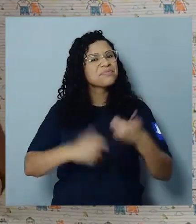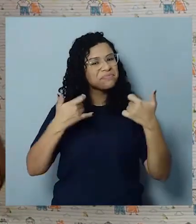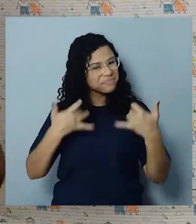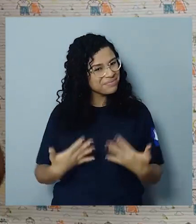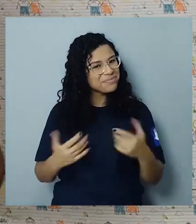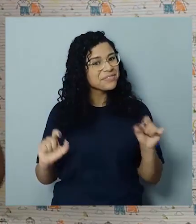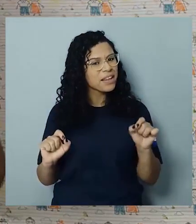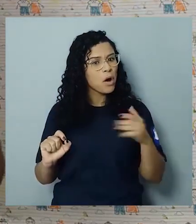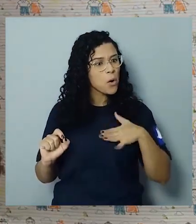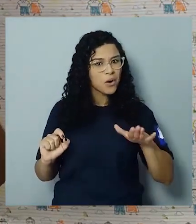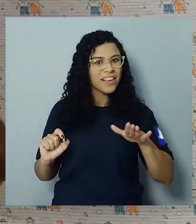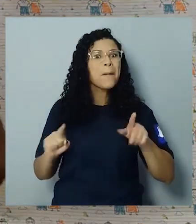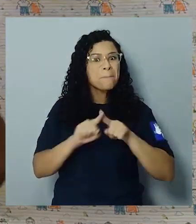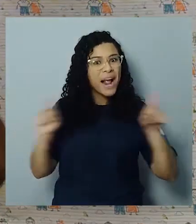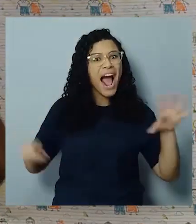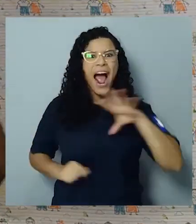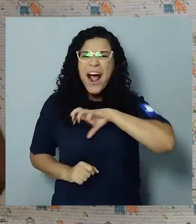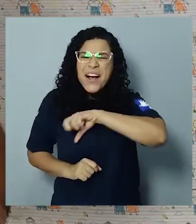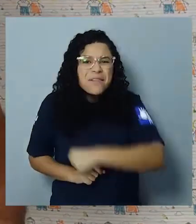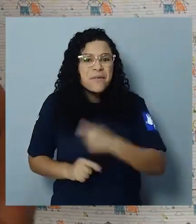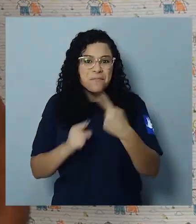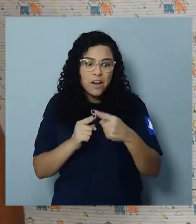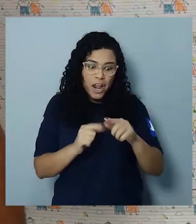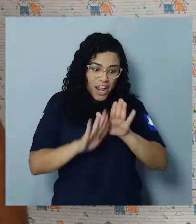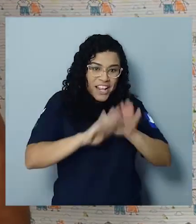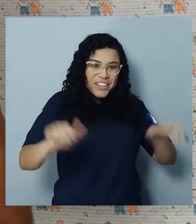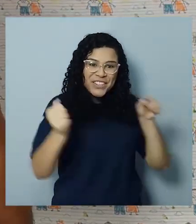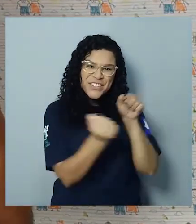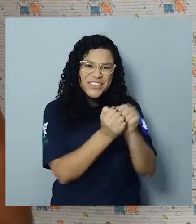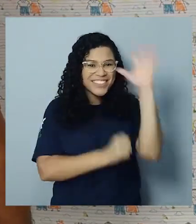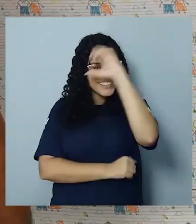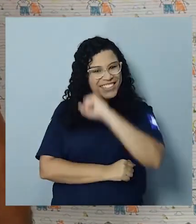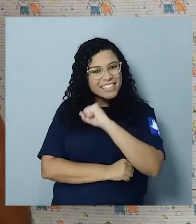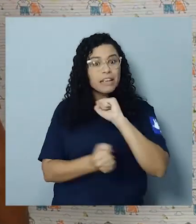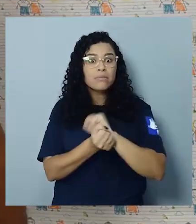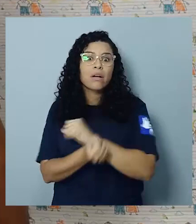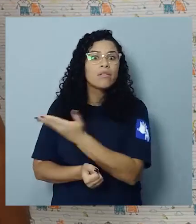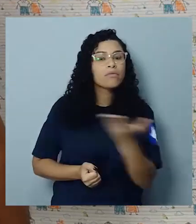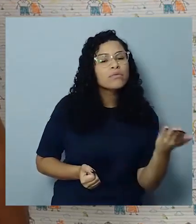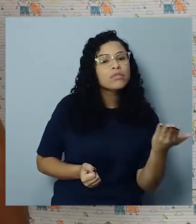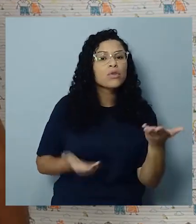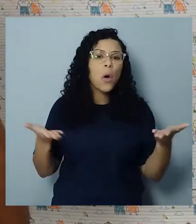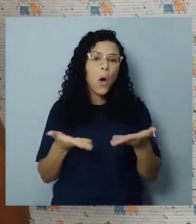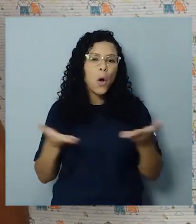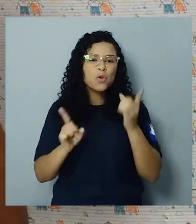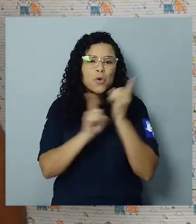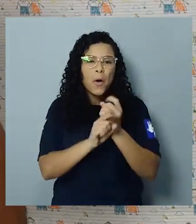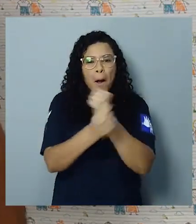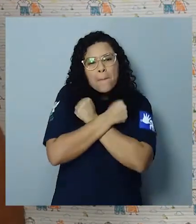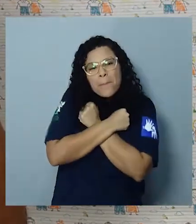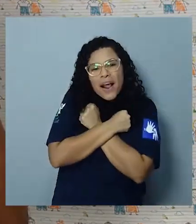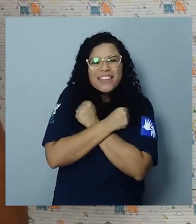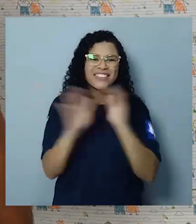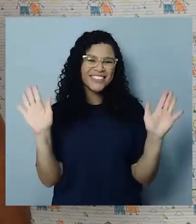costumo dizer que eu não gostei eu amei é com criança que a gente aprende né Espero que vocês tenham gostado do encontro de